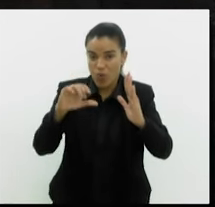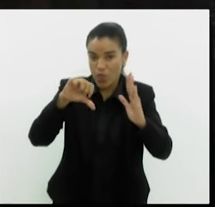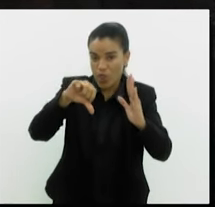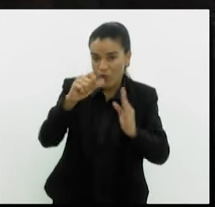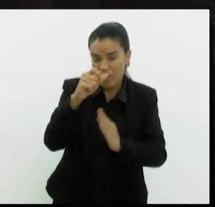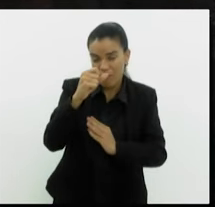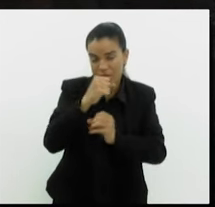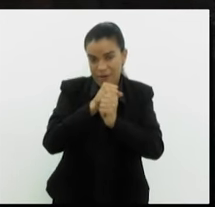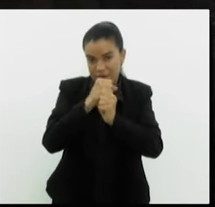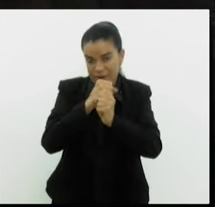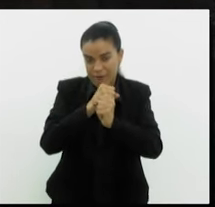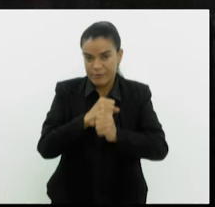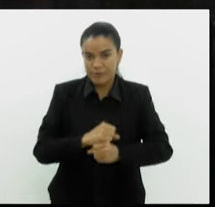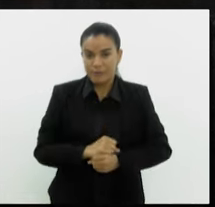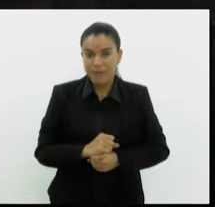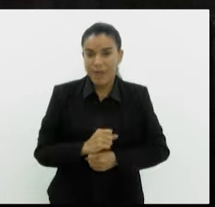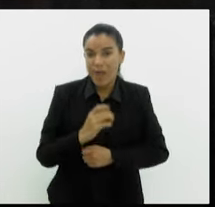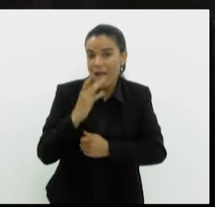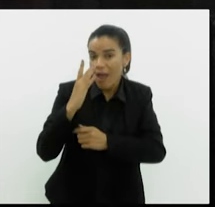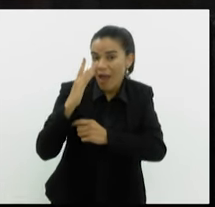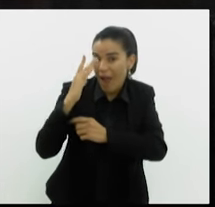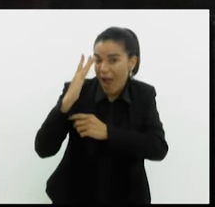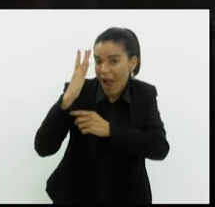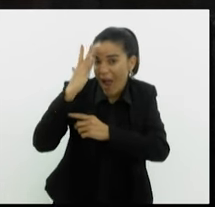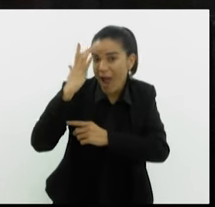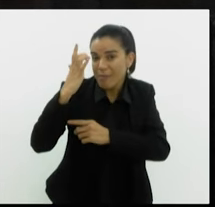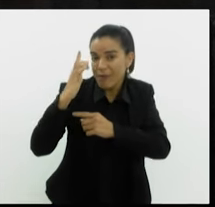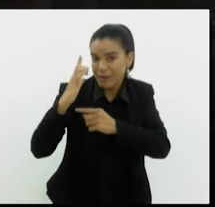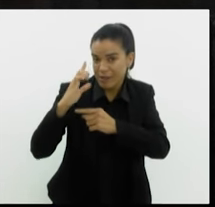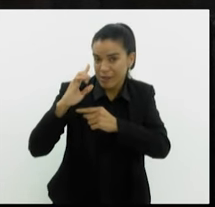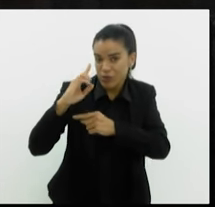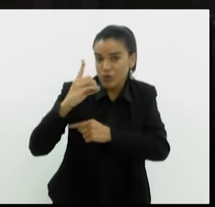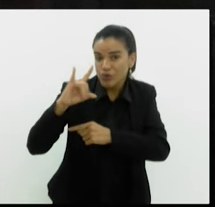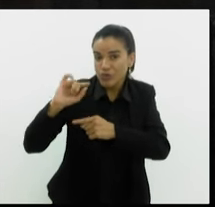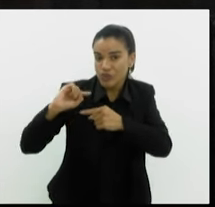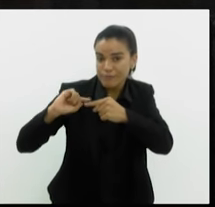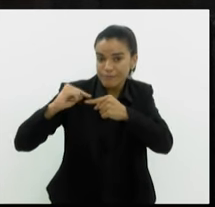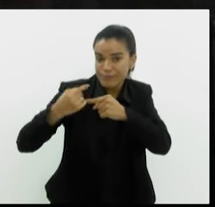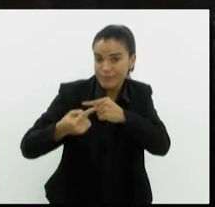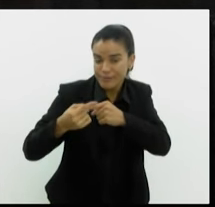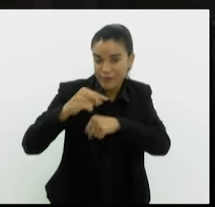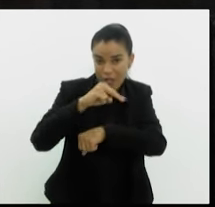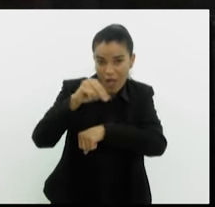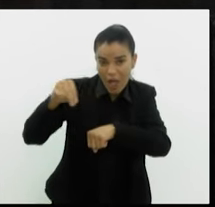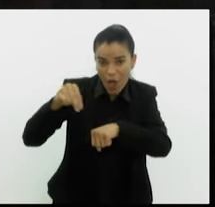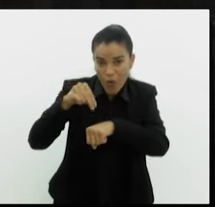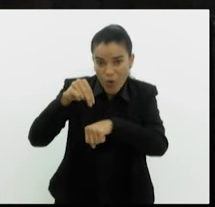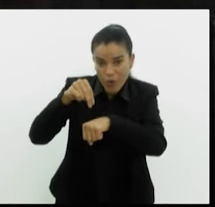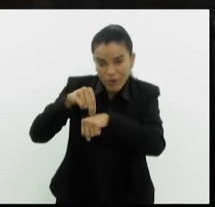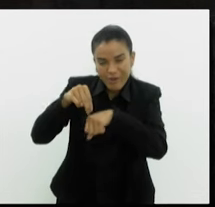seguidos. E no dia seguinte que ele renovou, a União